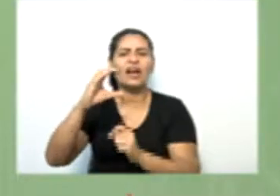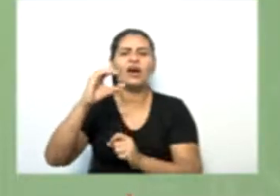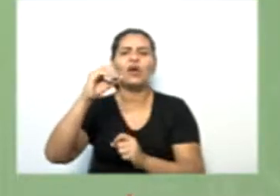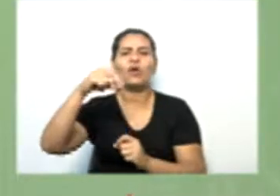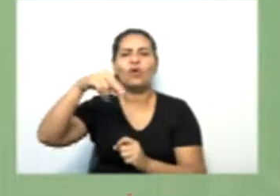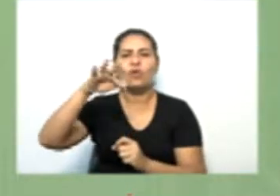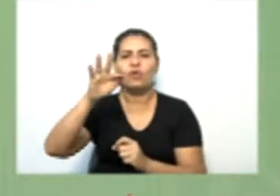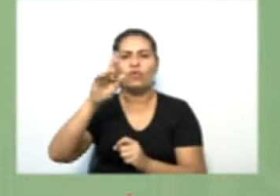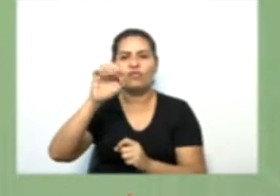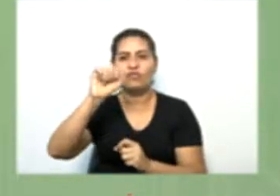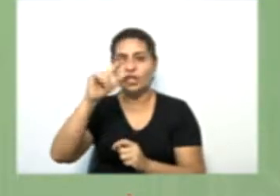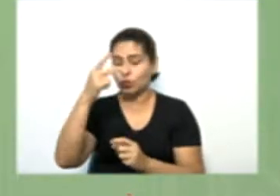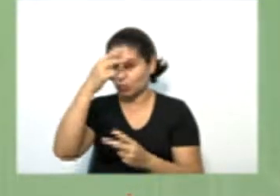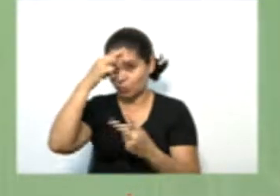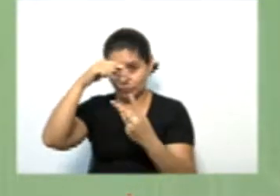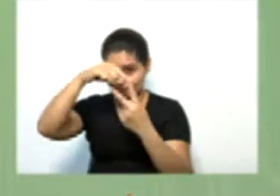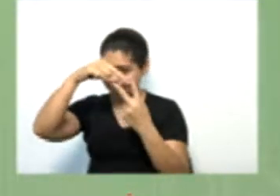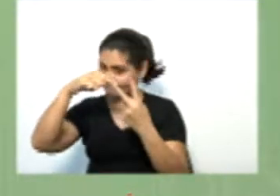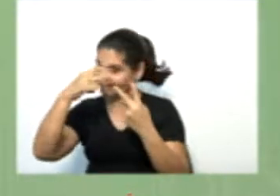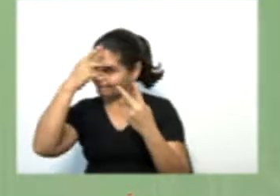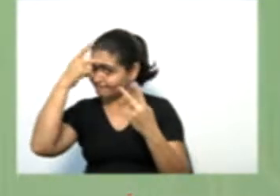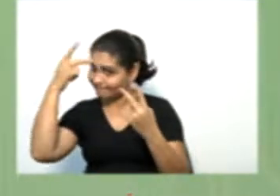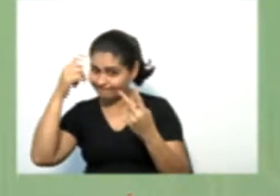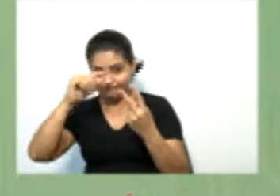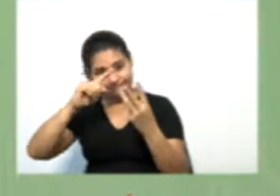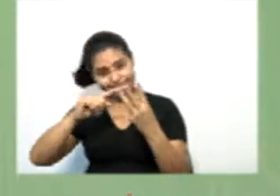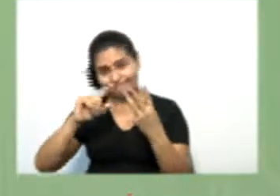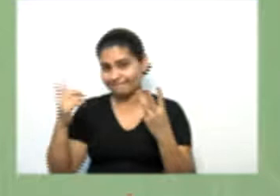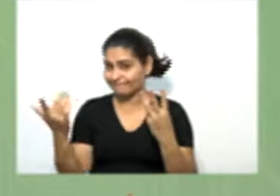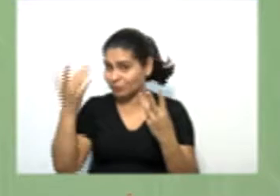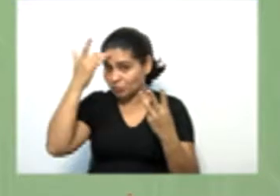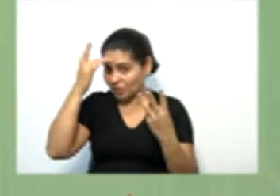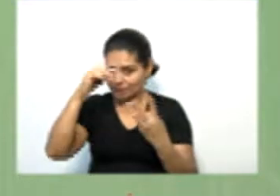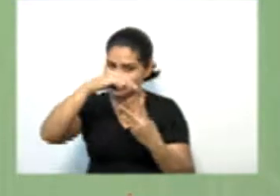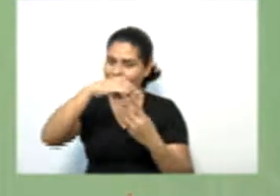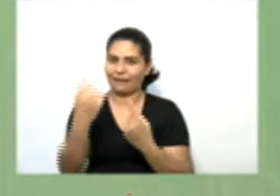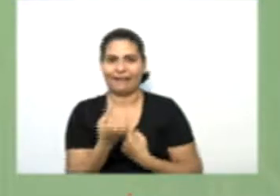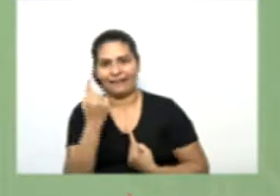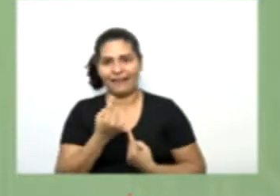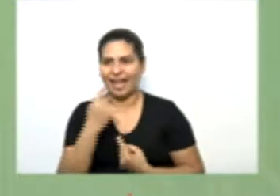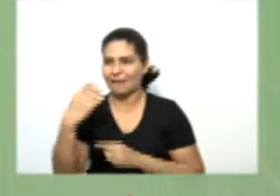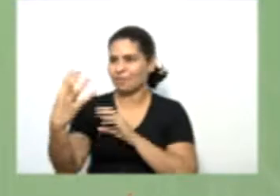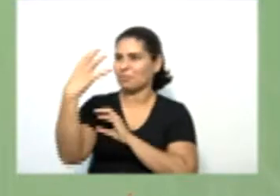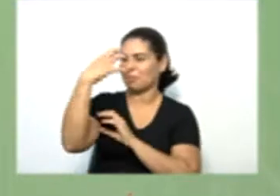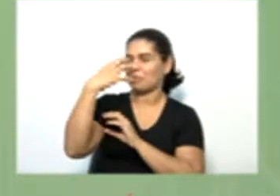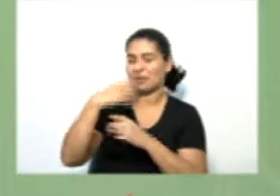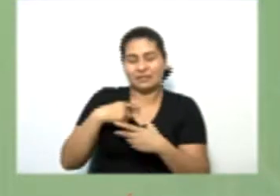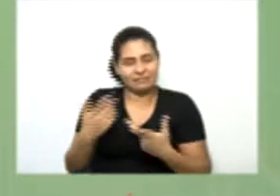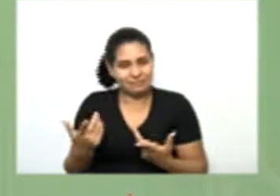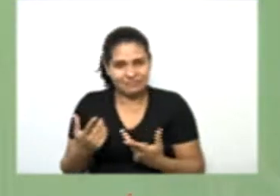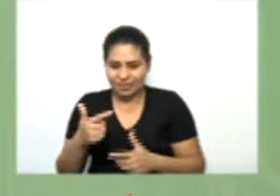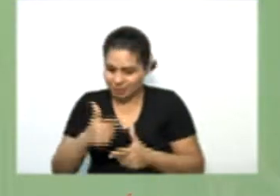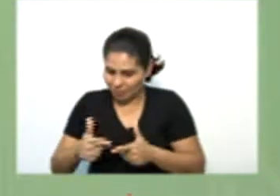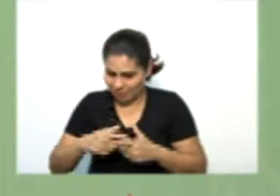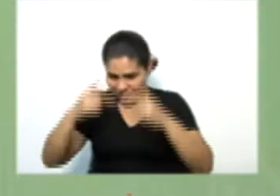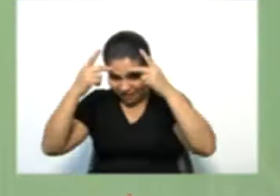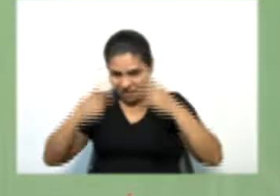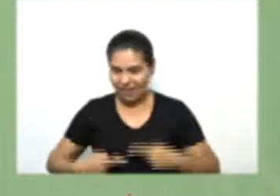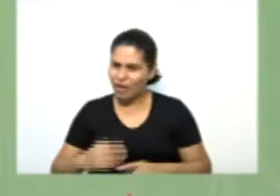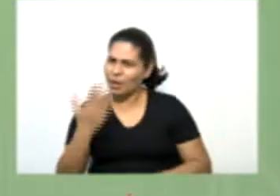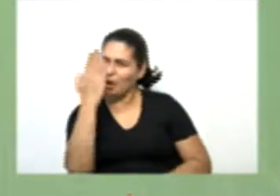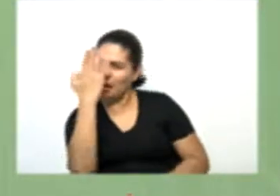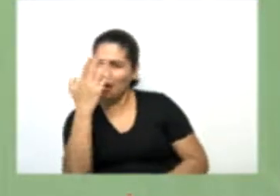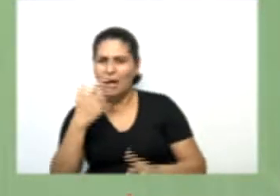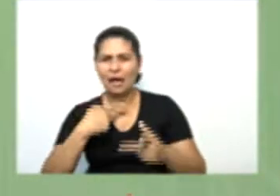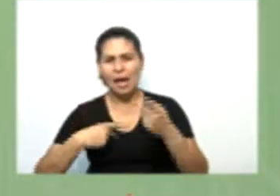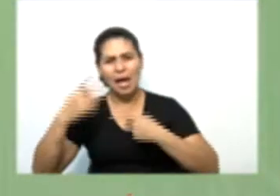se envolve 2 ou mais partes, tá certo? Ninguém vai conflitar sozinho, não é? A não ser que esteja com problema com você mesmo lá no